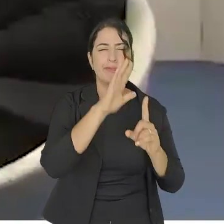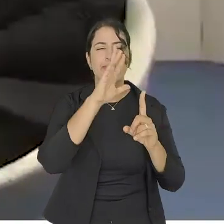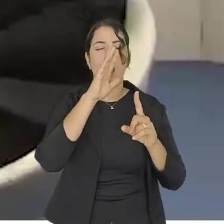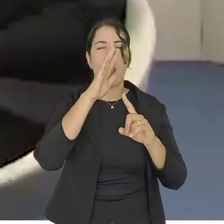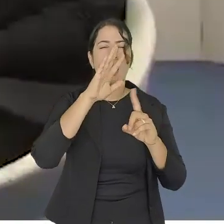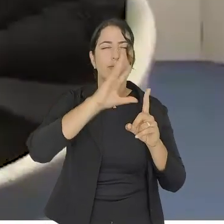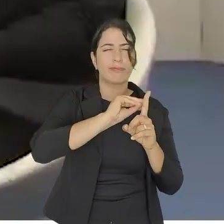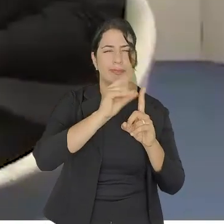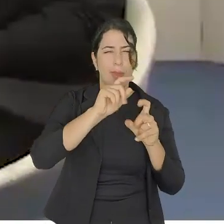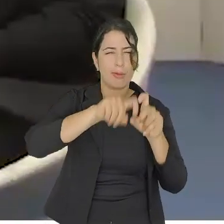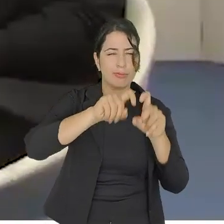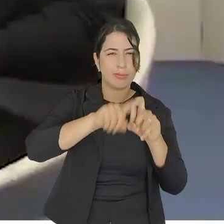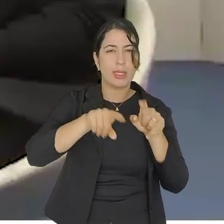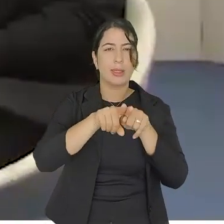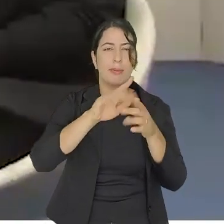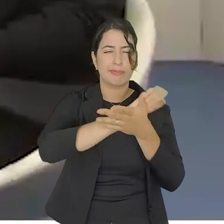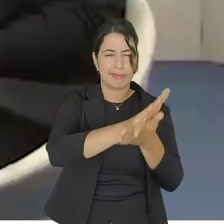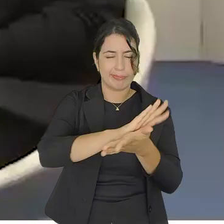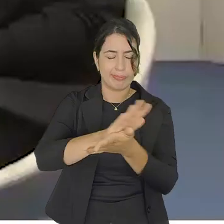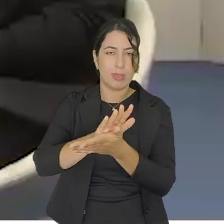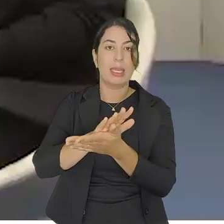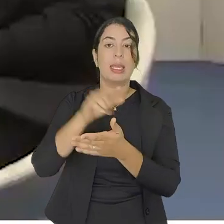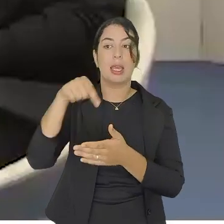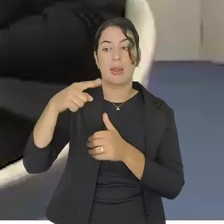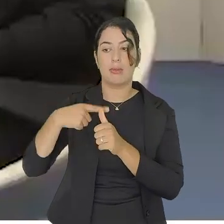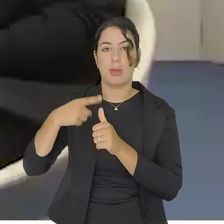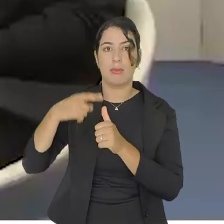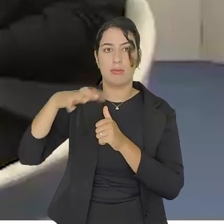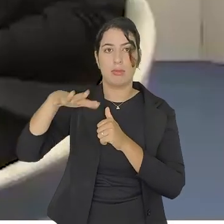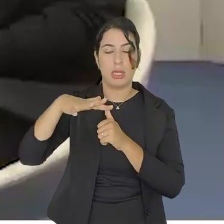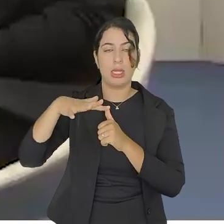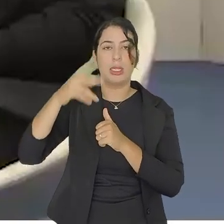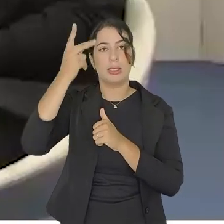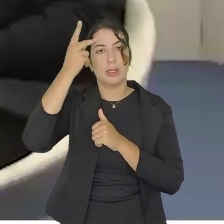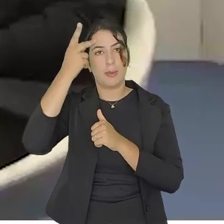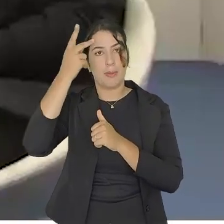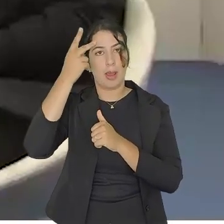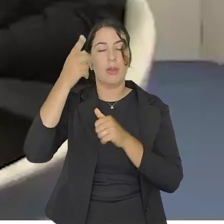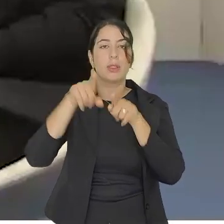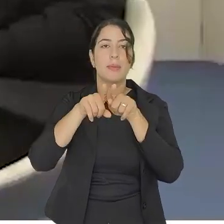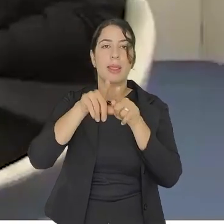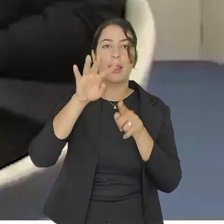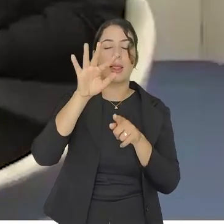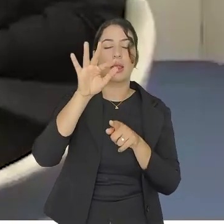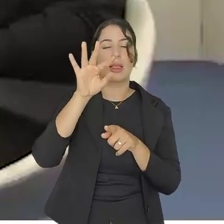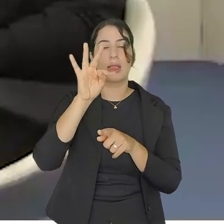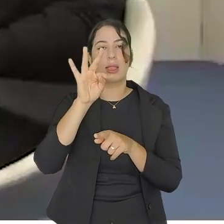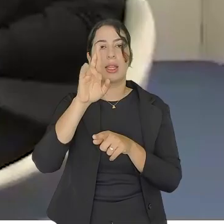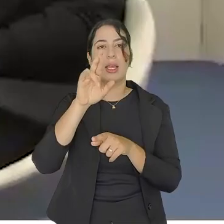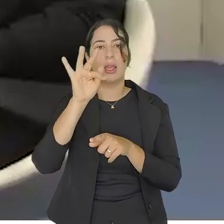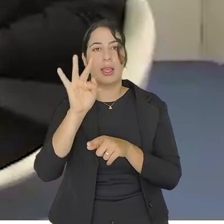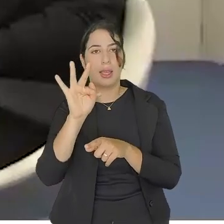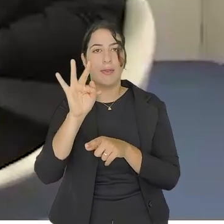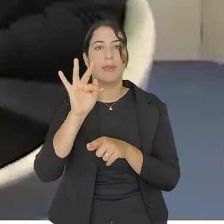da Discriminação, que aqui, tanto na primeira instância de São Paulo como no TRF, a gente chama de SEAMA. Então, a gente